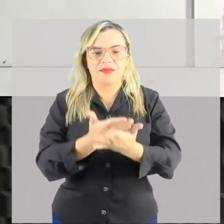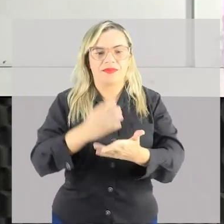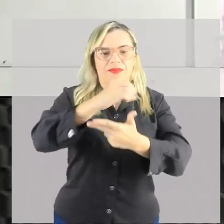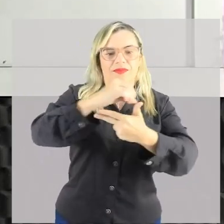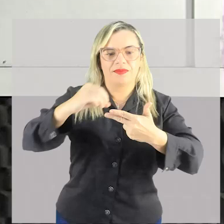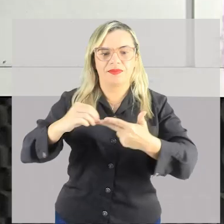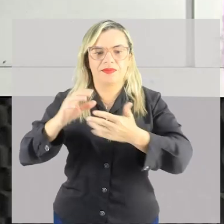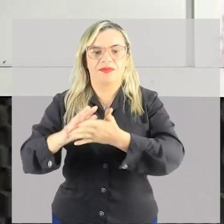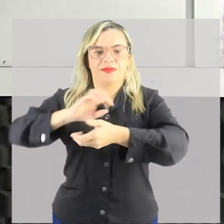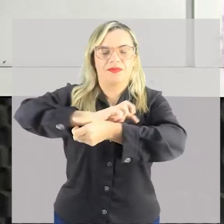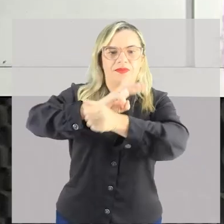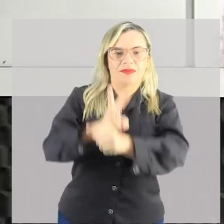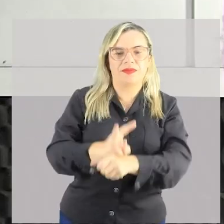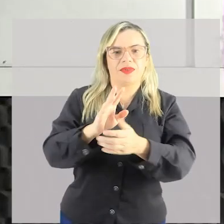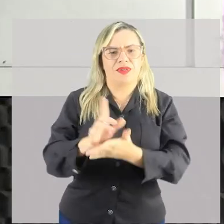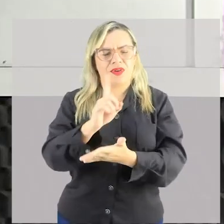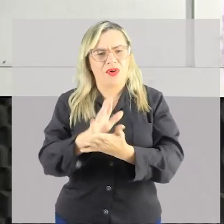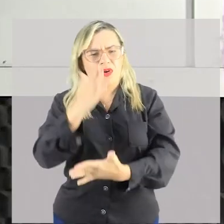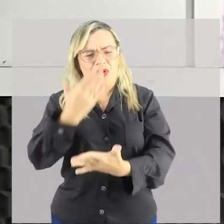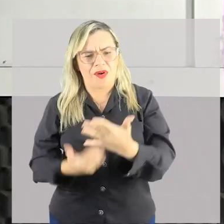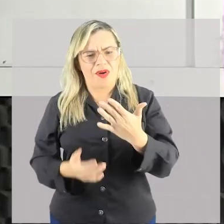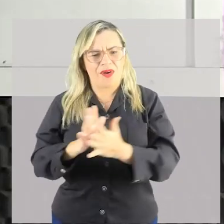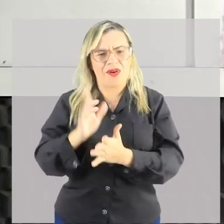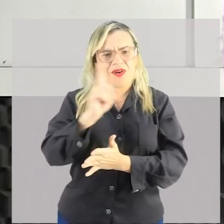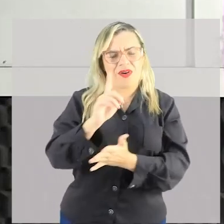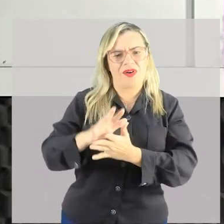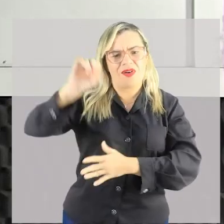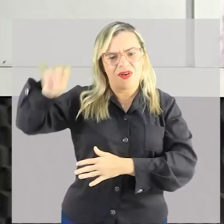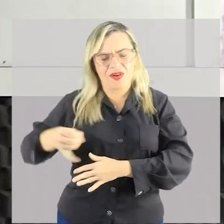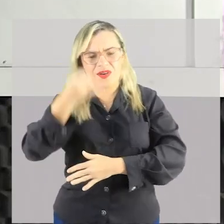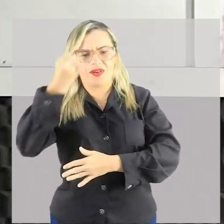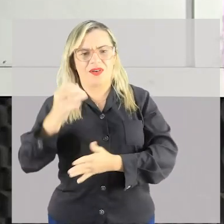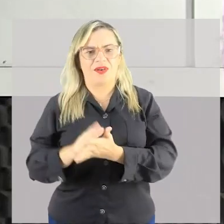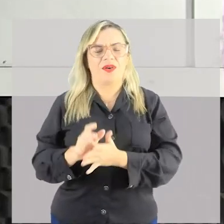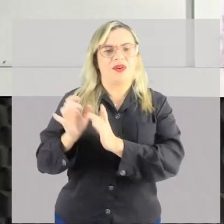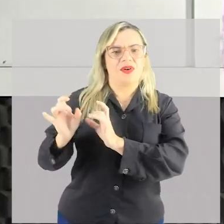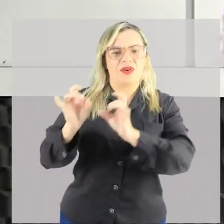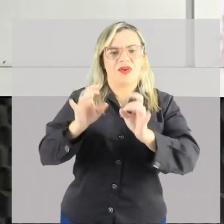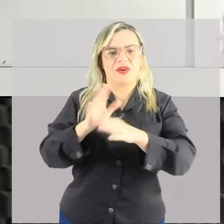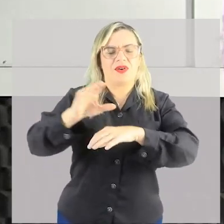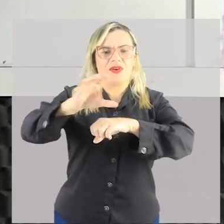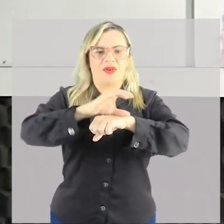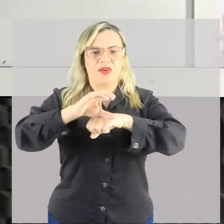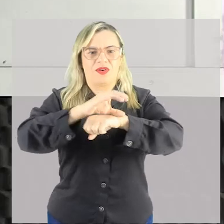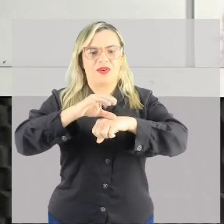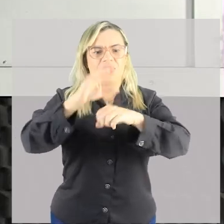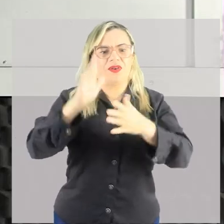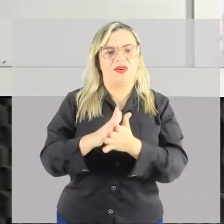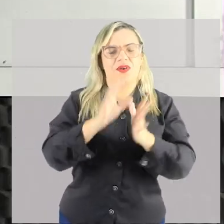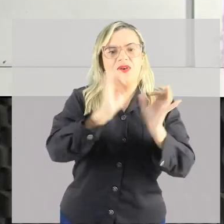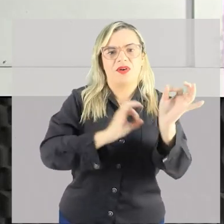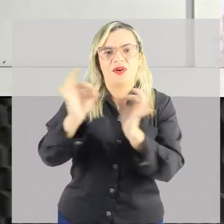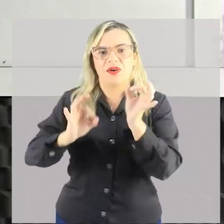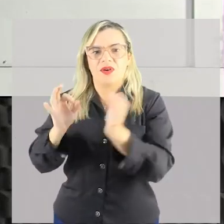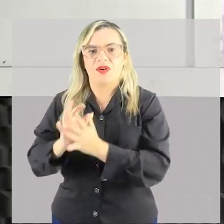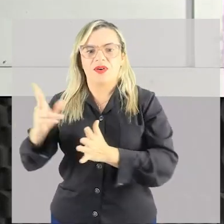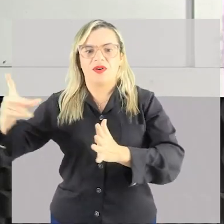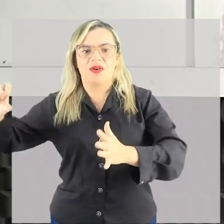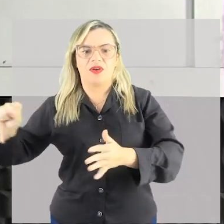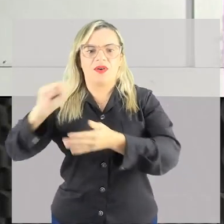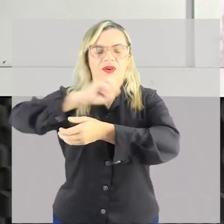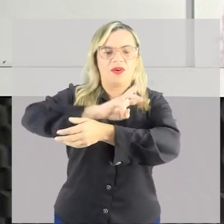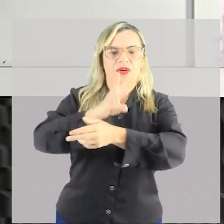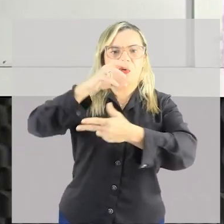oía n então não percam aproveitem e inclusive esse curso aqui que é o nosso cursinho preparatório pro pais